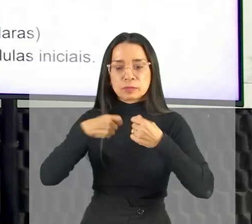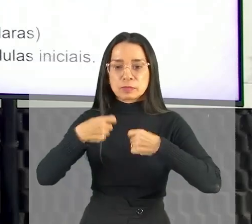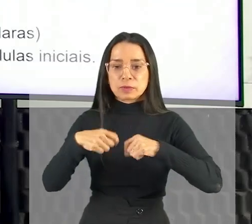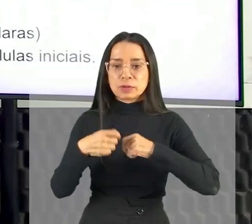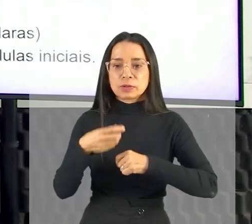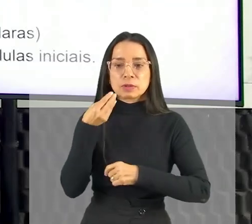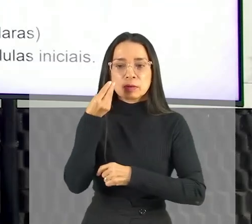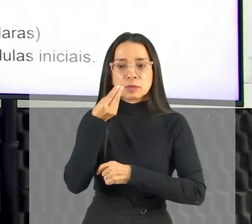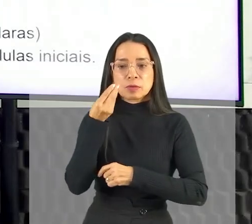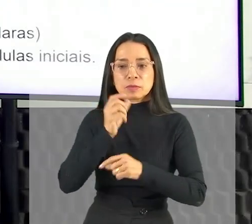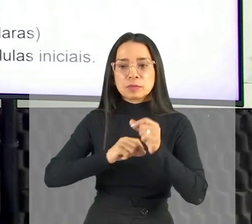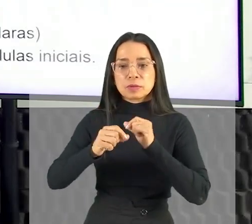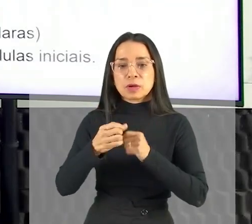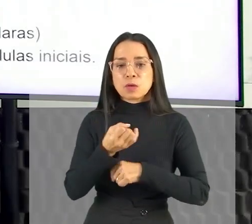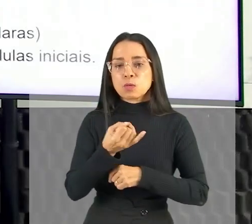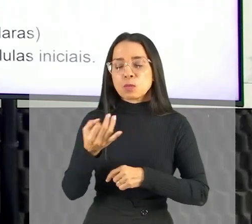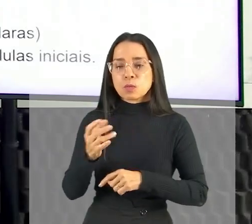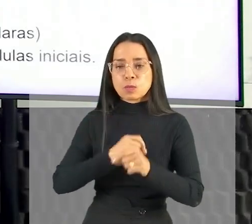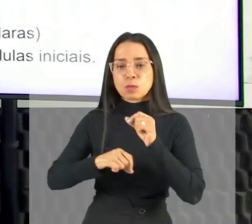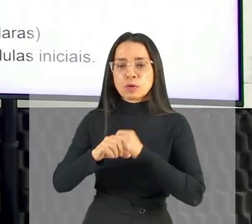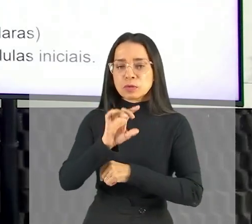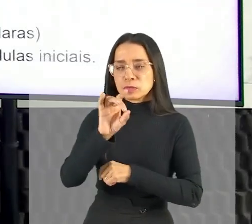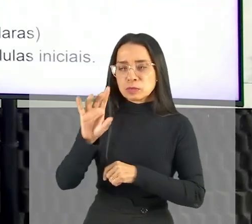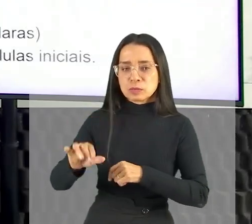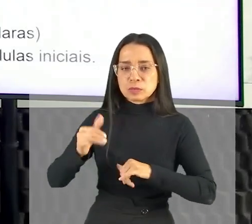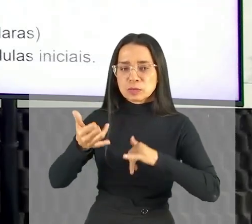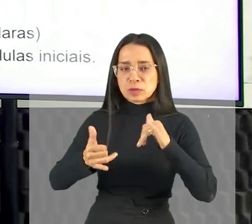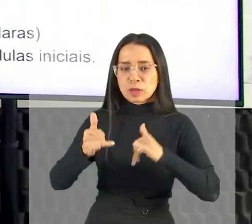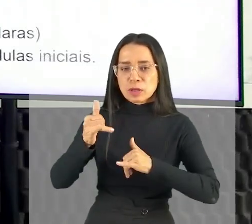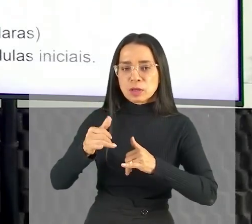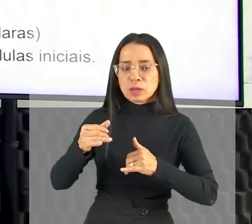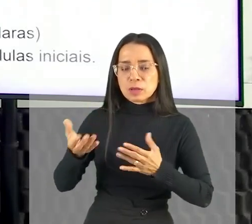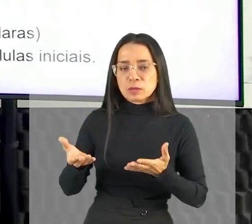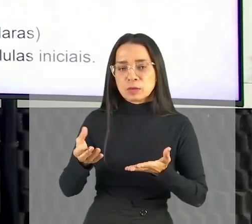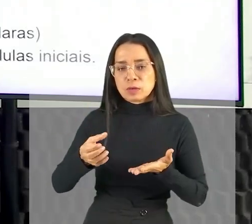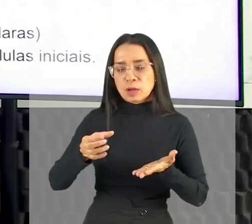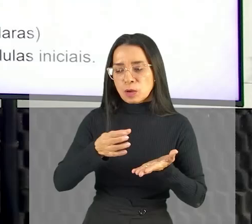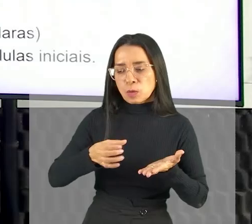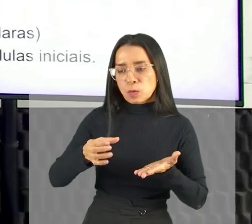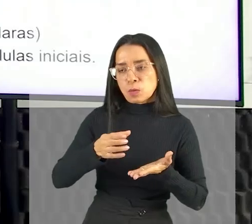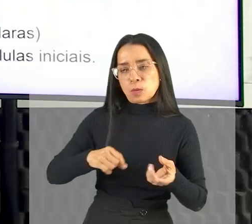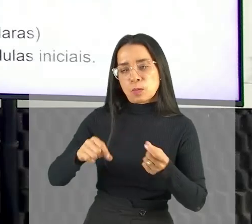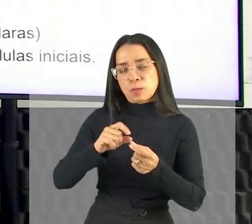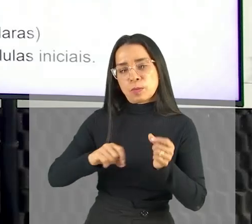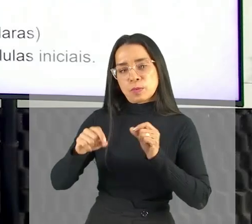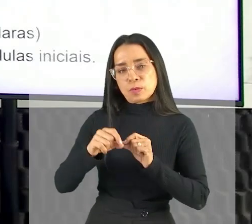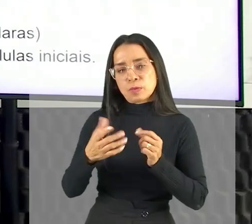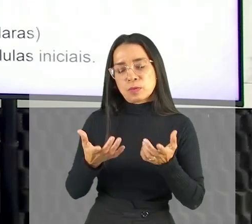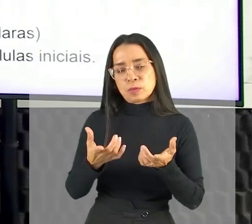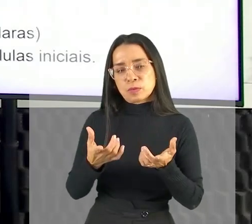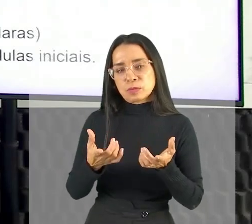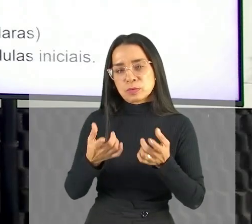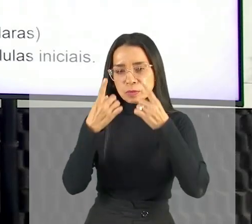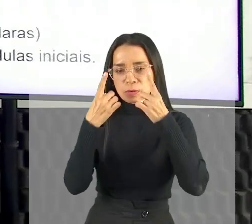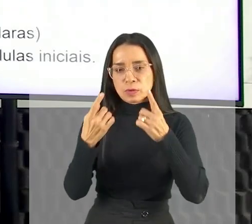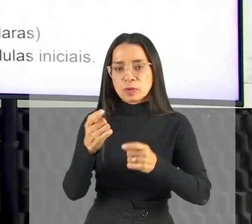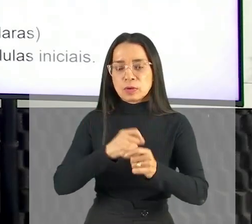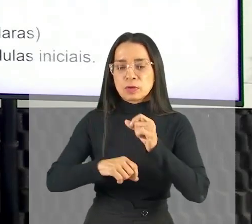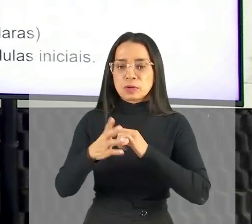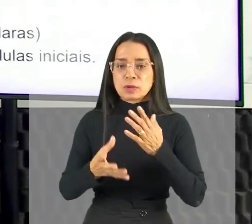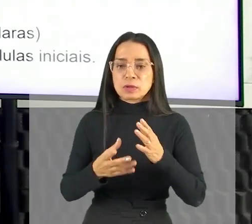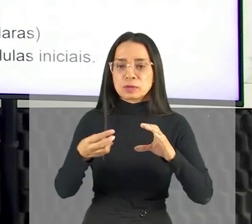cada composto agride as células normais porque não adianta a substância combater a célula do tumor e